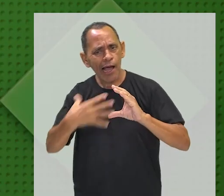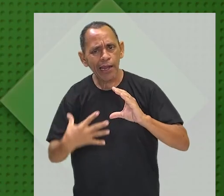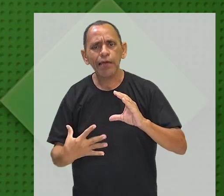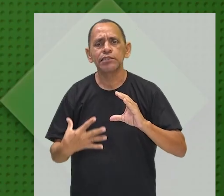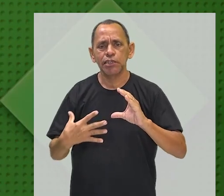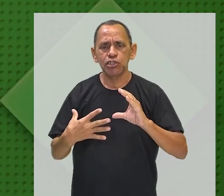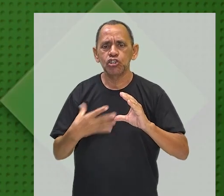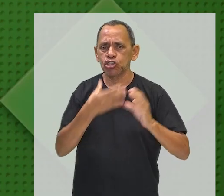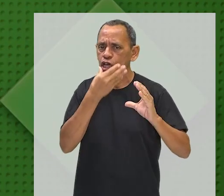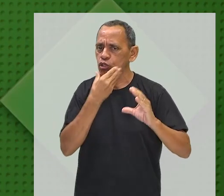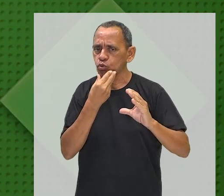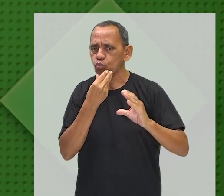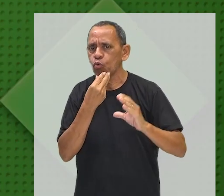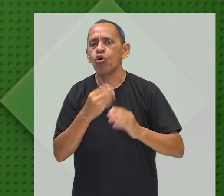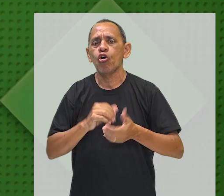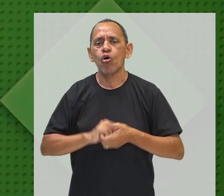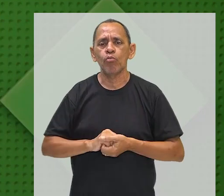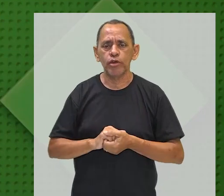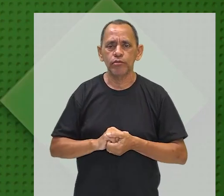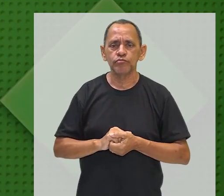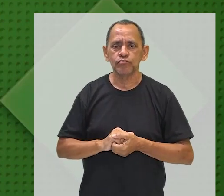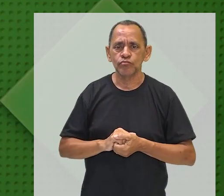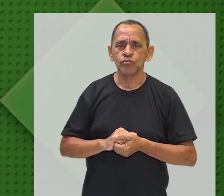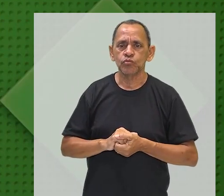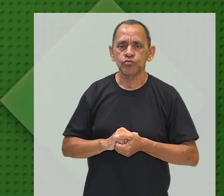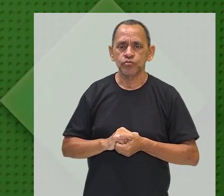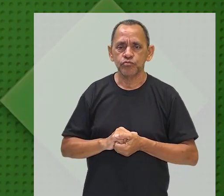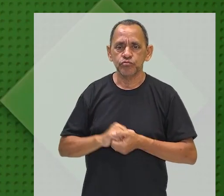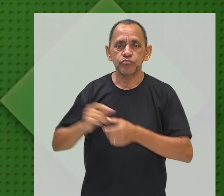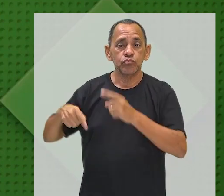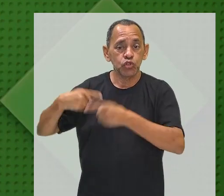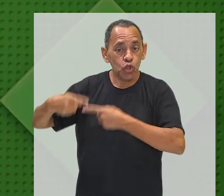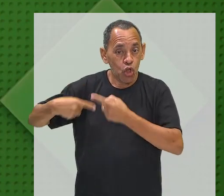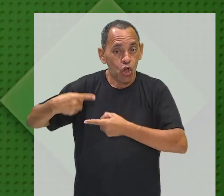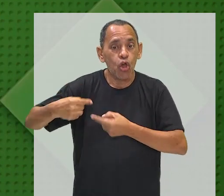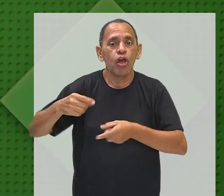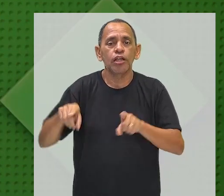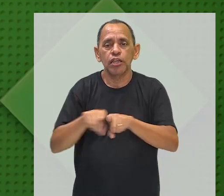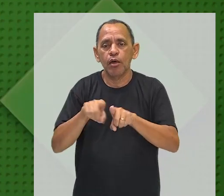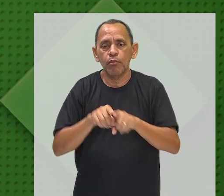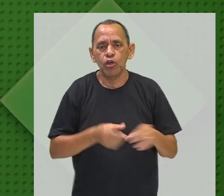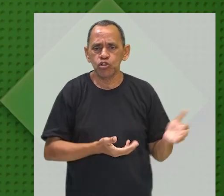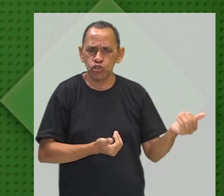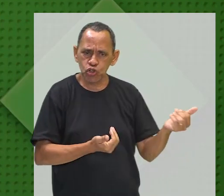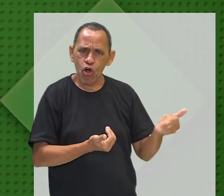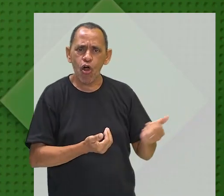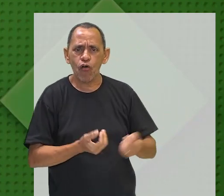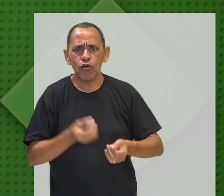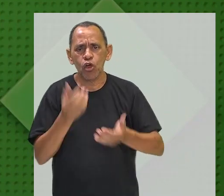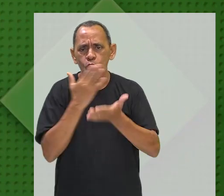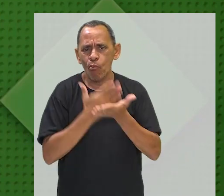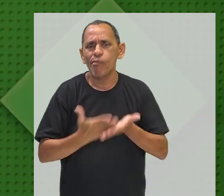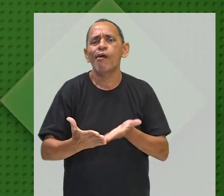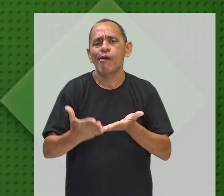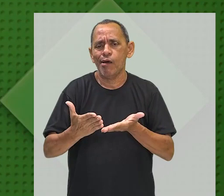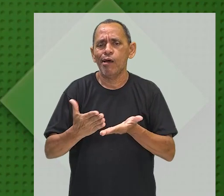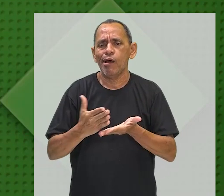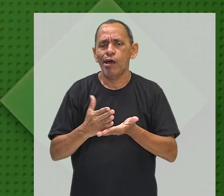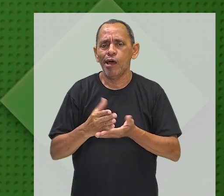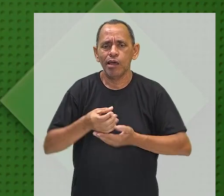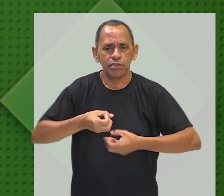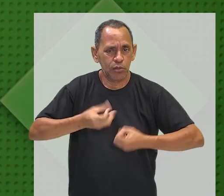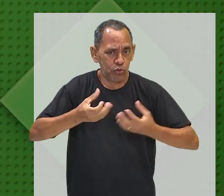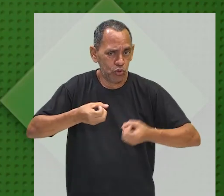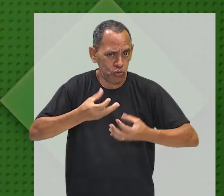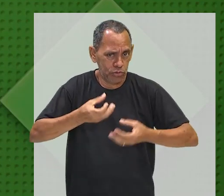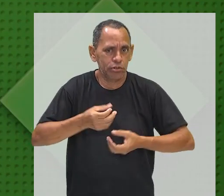após aquele período da puberdade, o rapaz ali, o jovem, né, começa a produção desses hormônios, né? Começa a